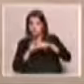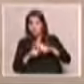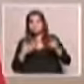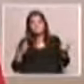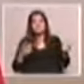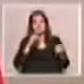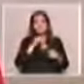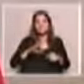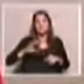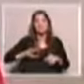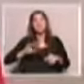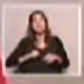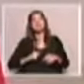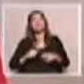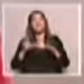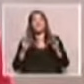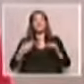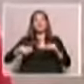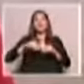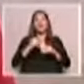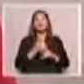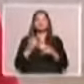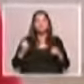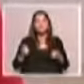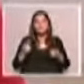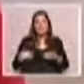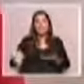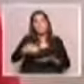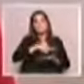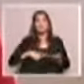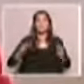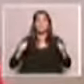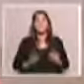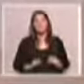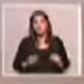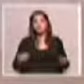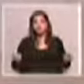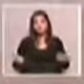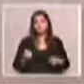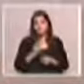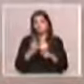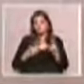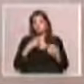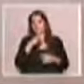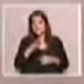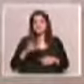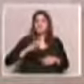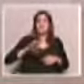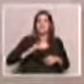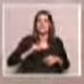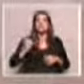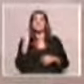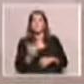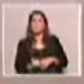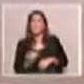com mais gordura porque na realidade coloca-se menos num prato. Muitas vezes diz que para usar queijo magro, mas na